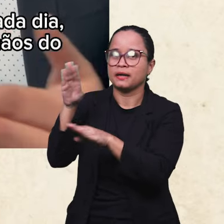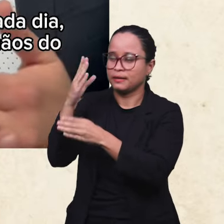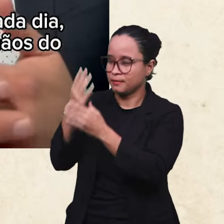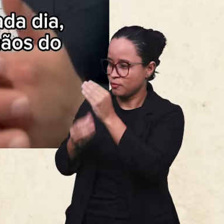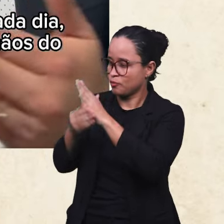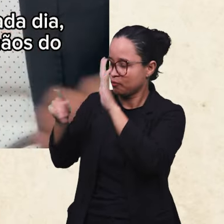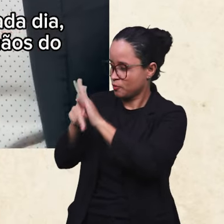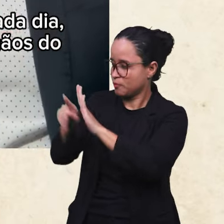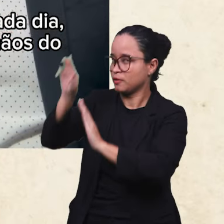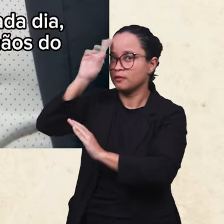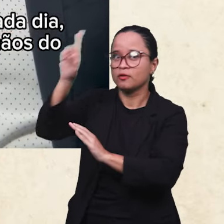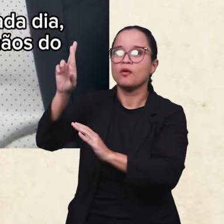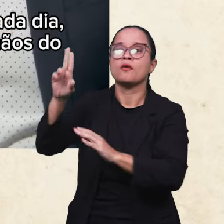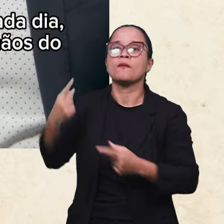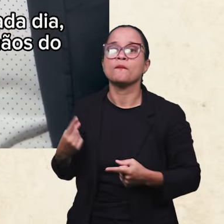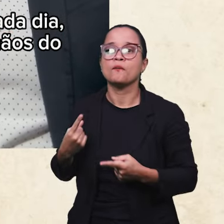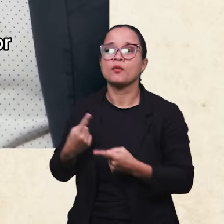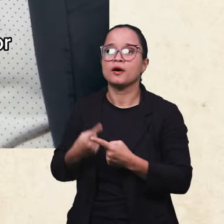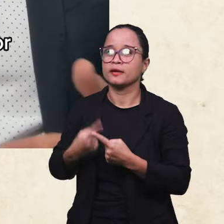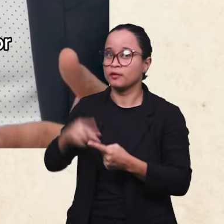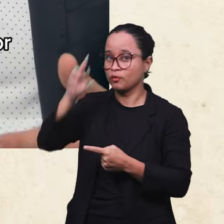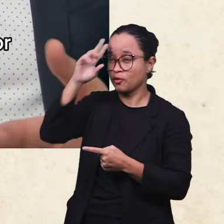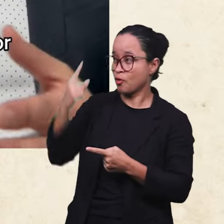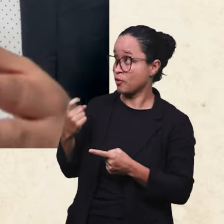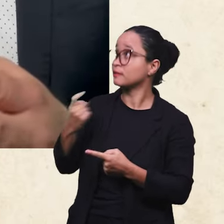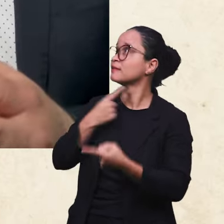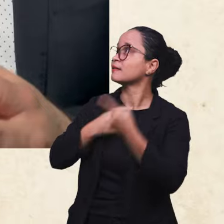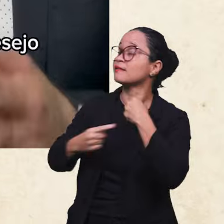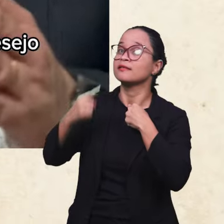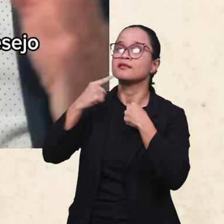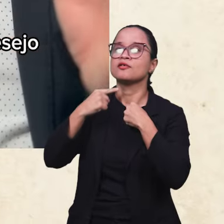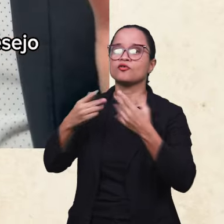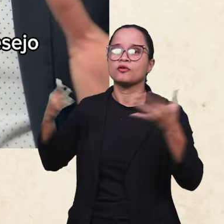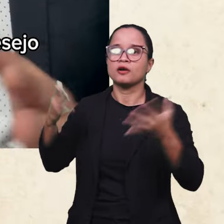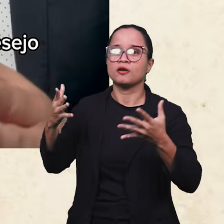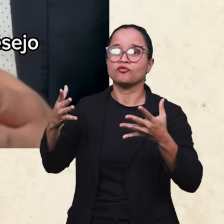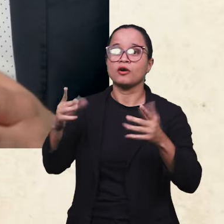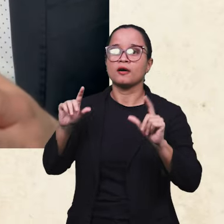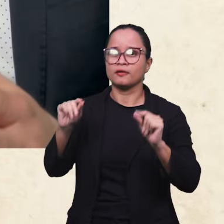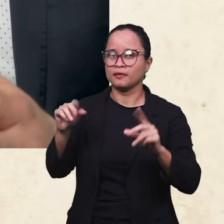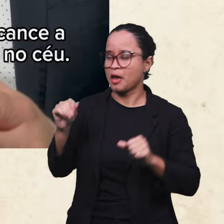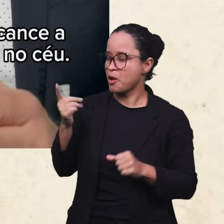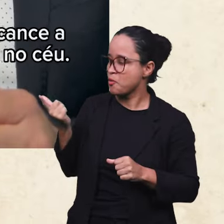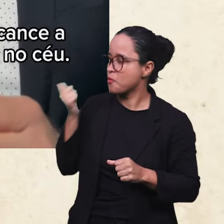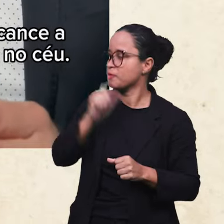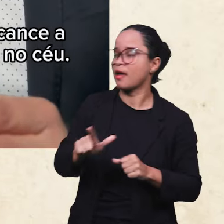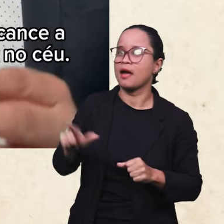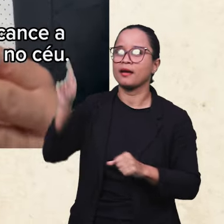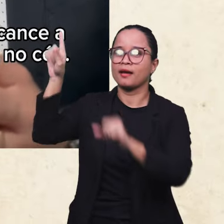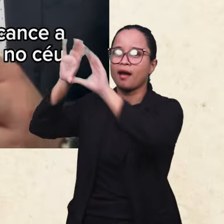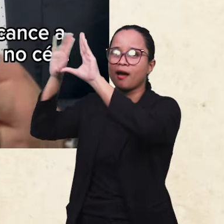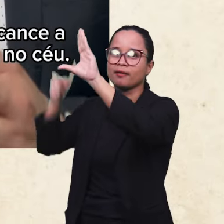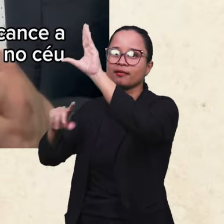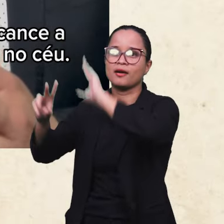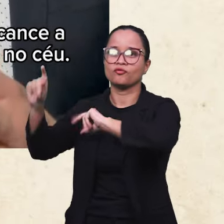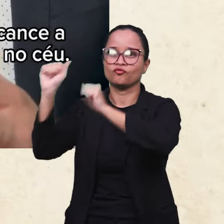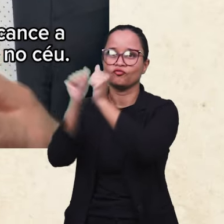humildad en las manos del Señor. Porque el Señor lo único que desea es que tú un